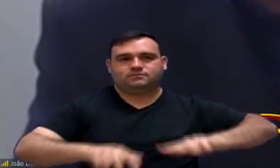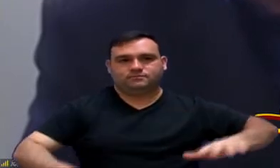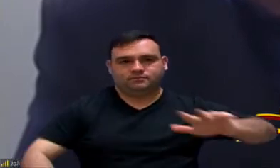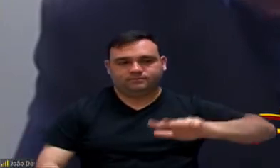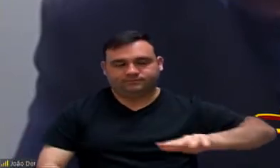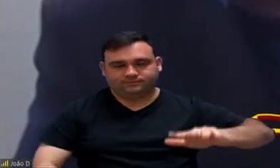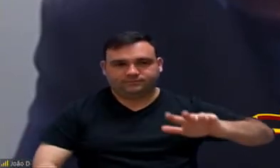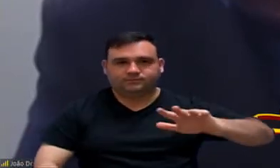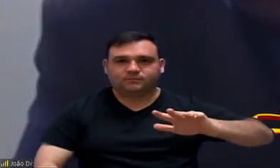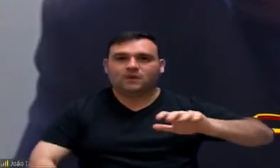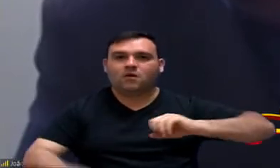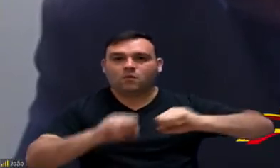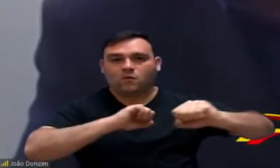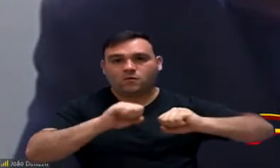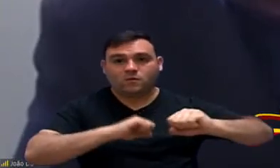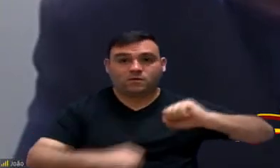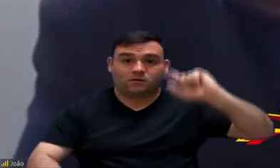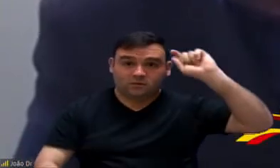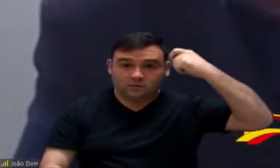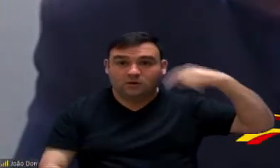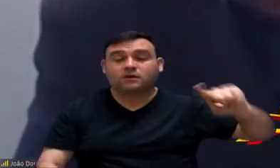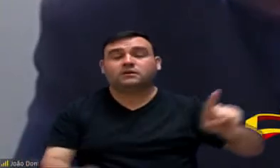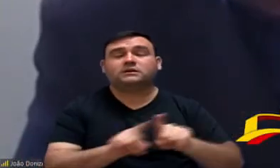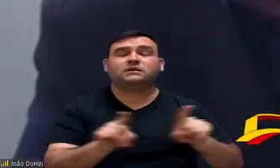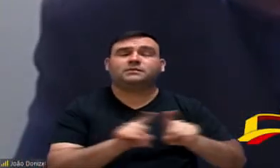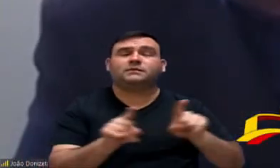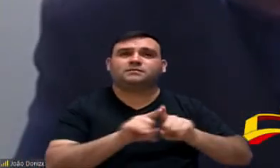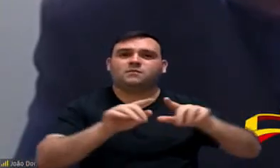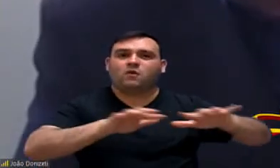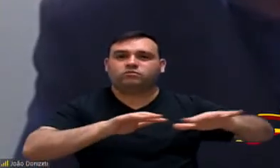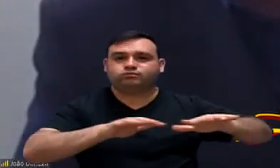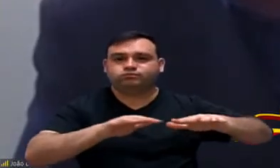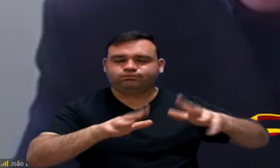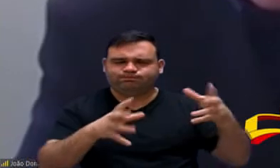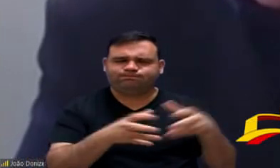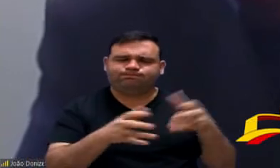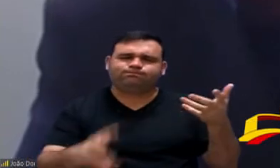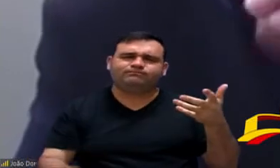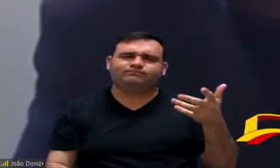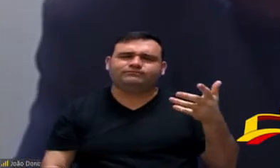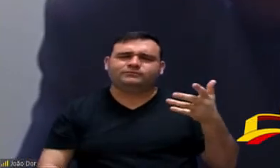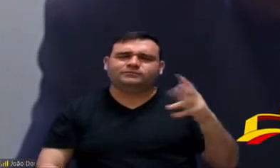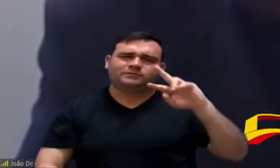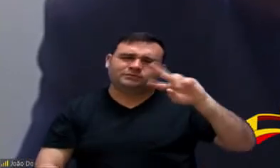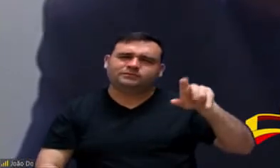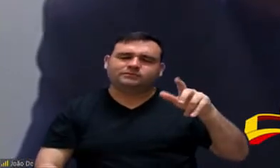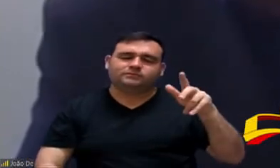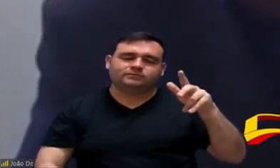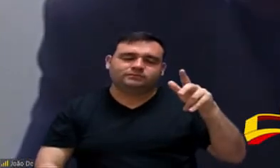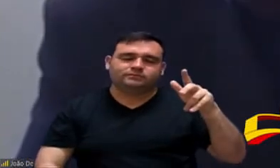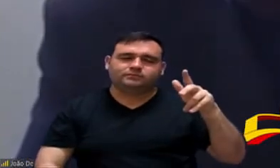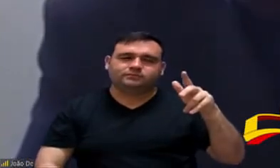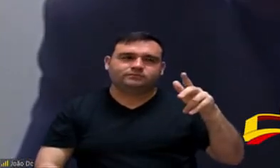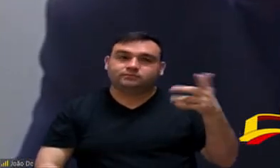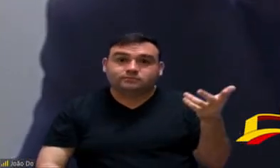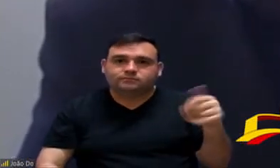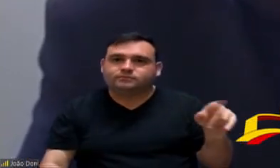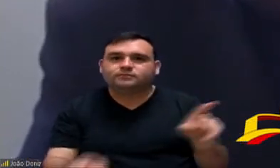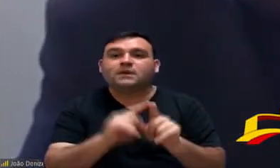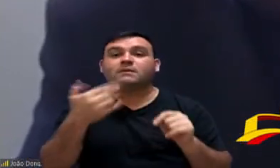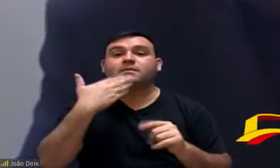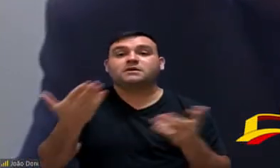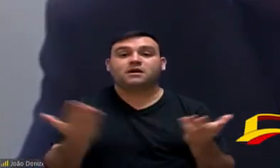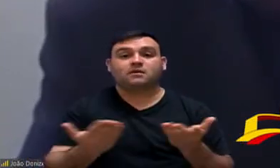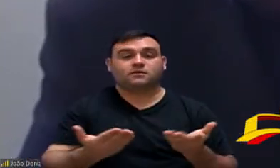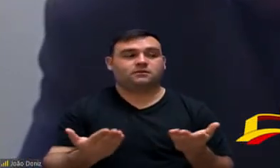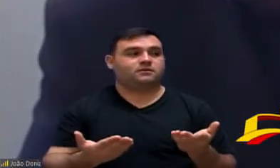da questão do movimento negro e da questão dessa questão afim. E peço, inclusive, então, senhor